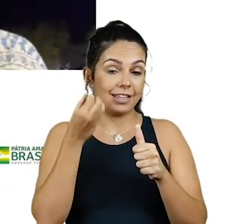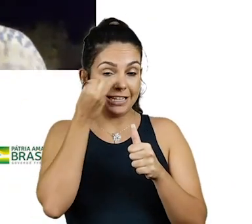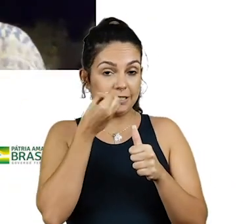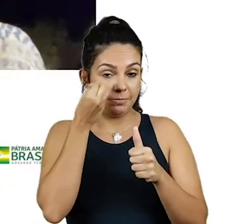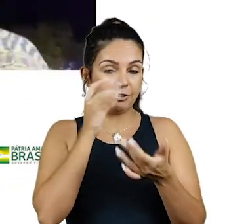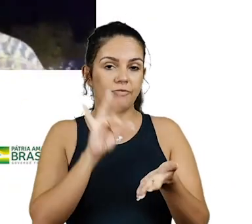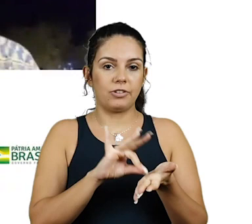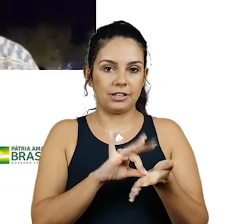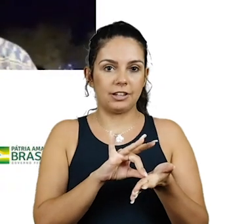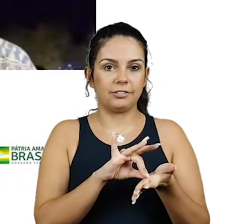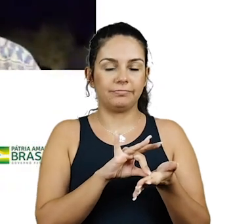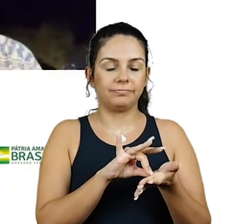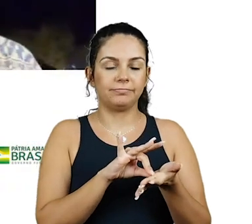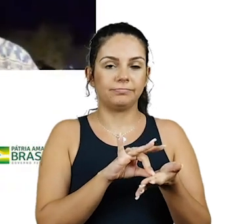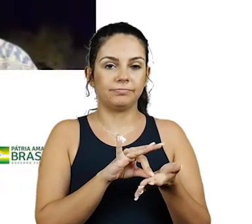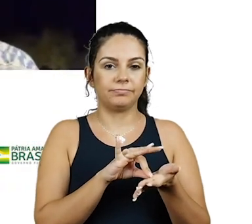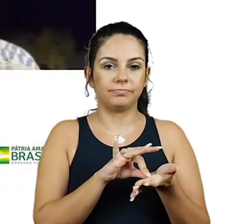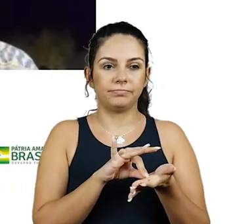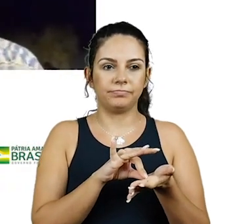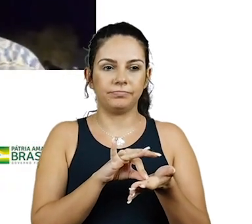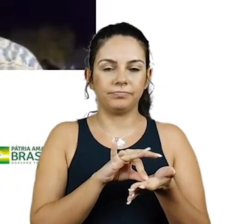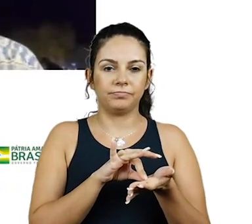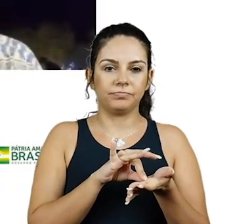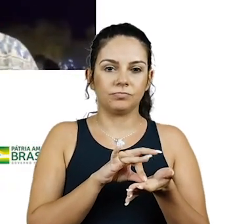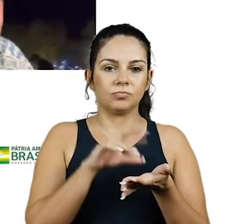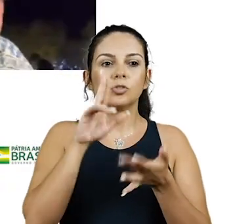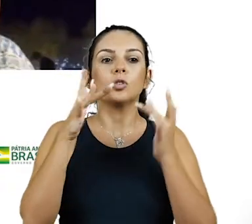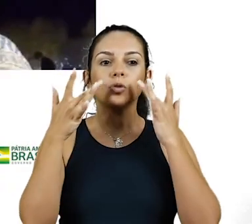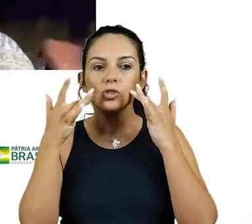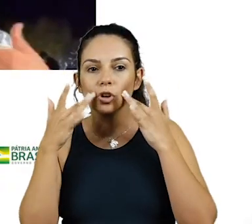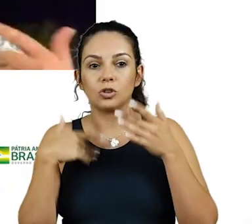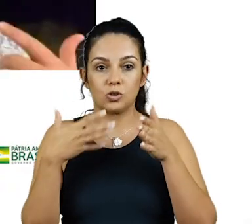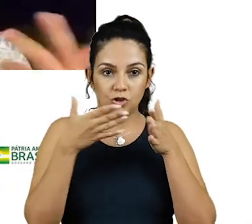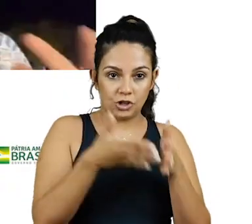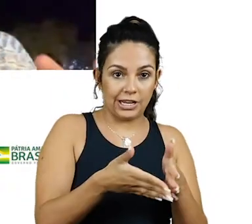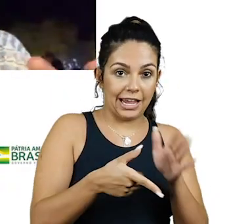experiência de fato, Afonso. Era assim como a peça que eu te falei, eu